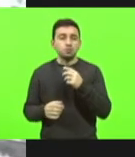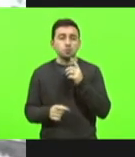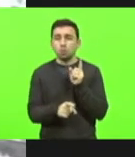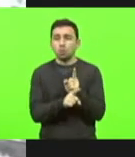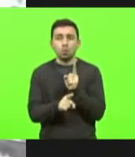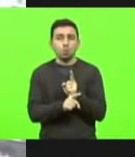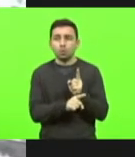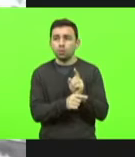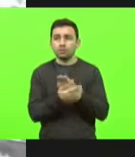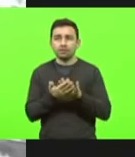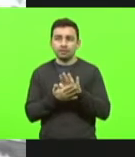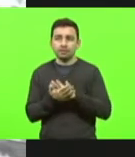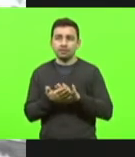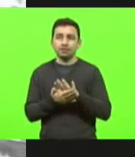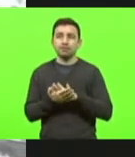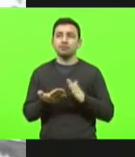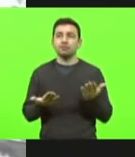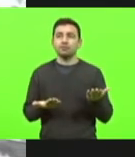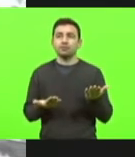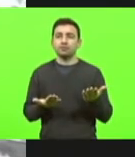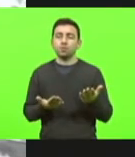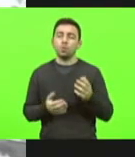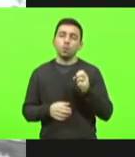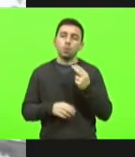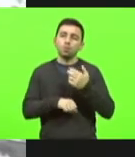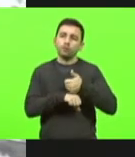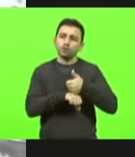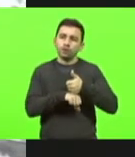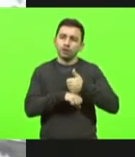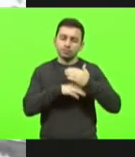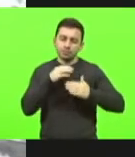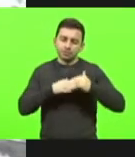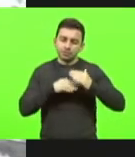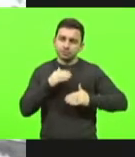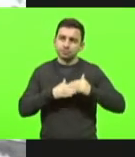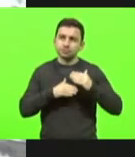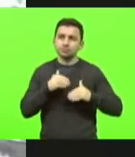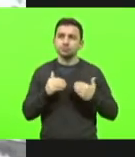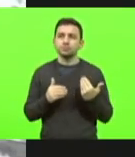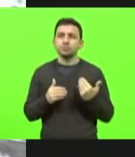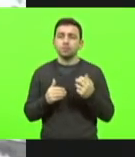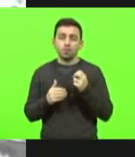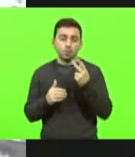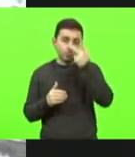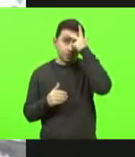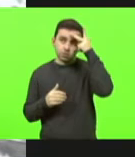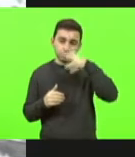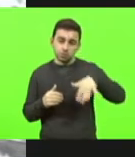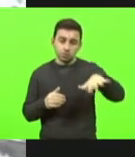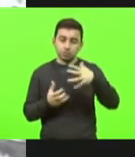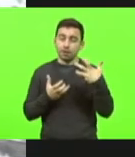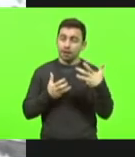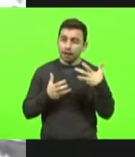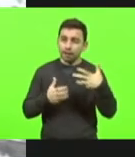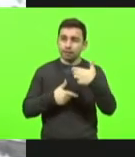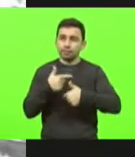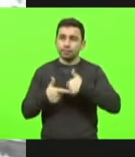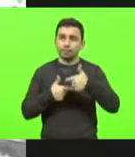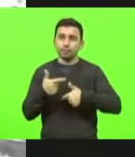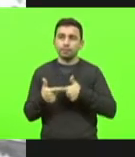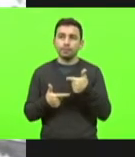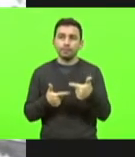então, ou profissionais aptos, ou pessoas que estejam, que estejam buscando mercado de trabalho. Então, acho